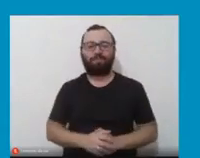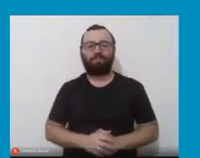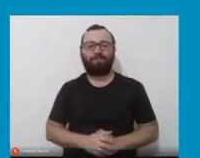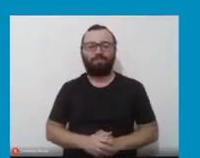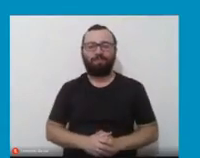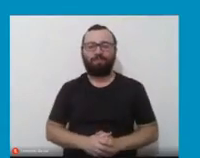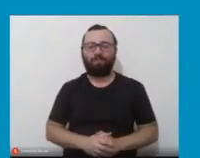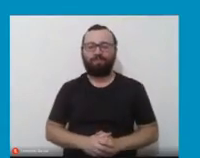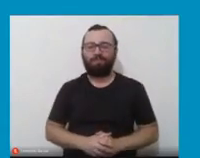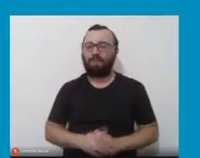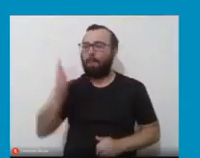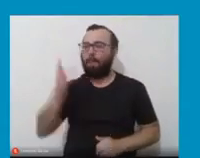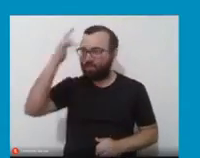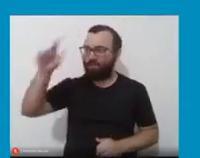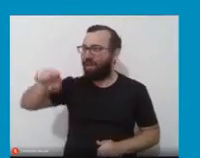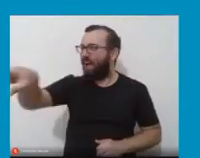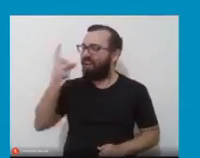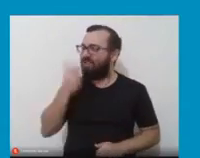Pessoas que eu admiro aí,